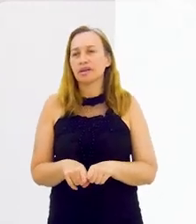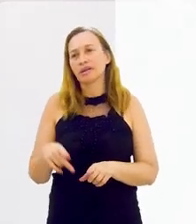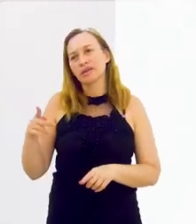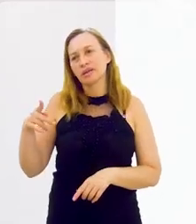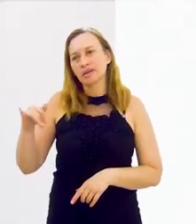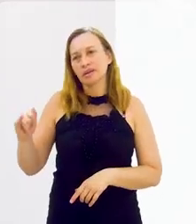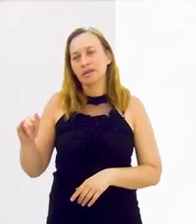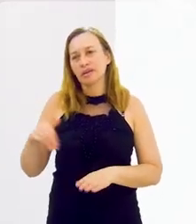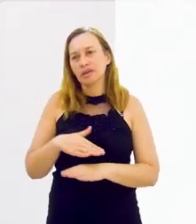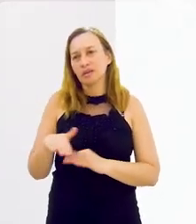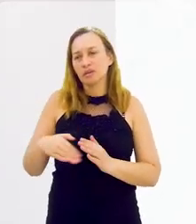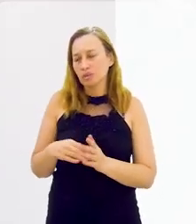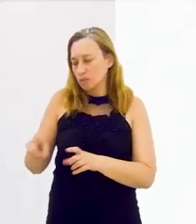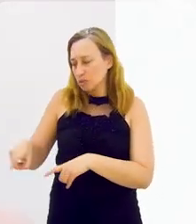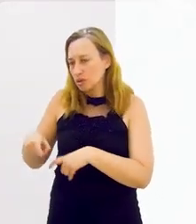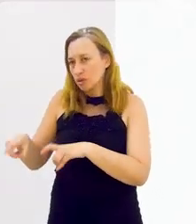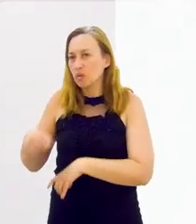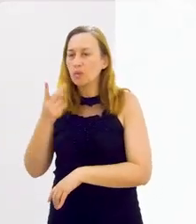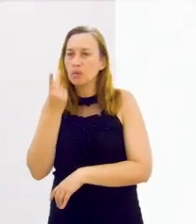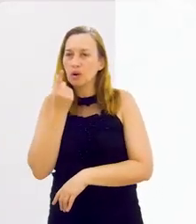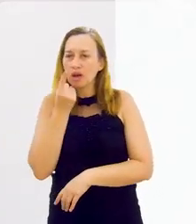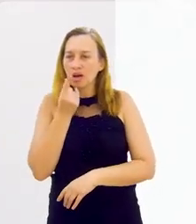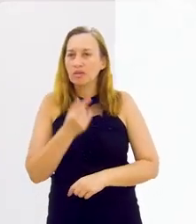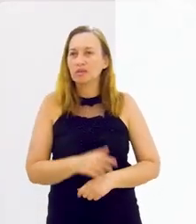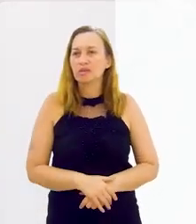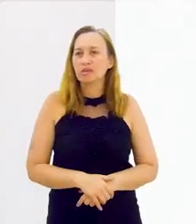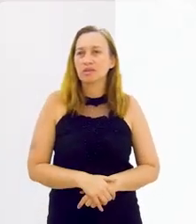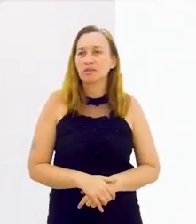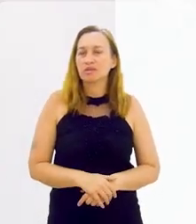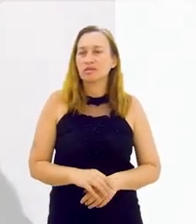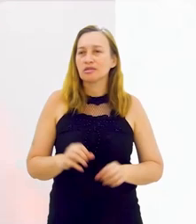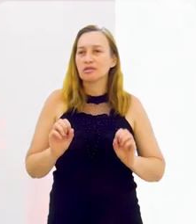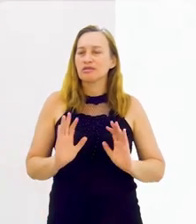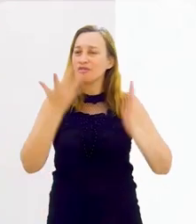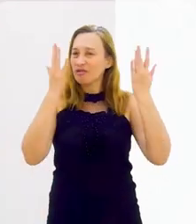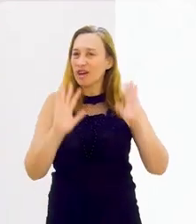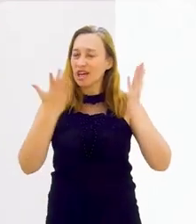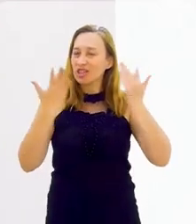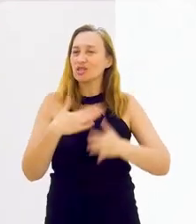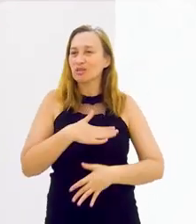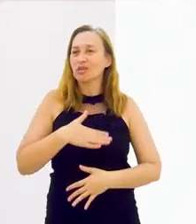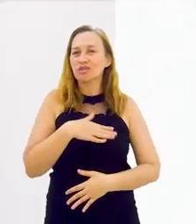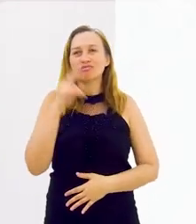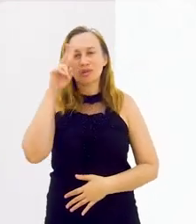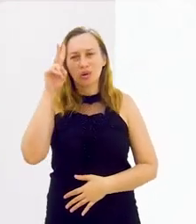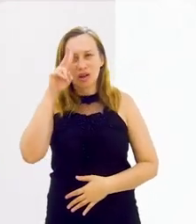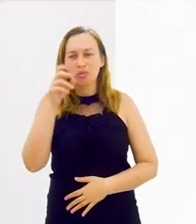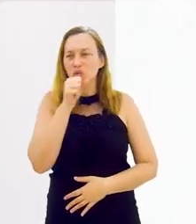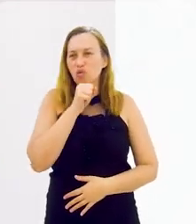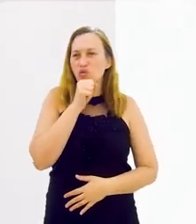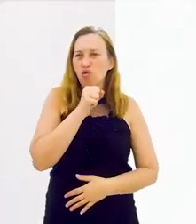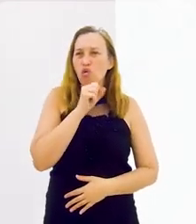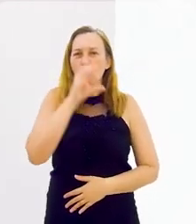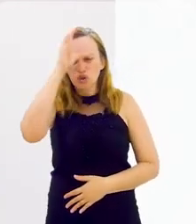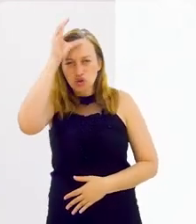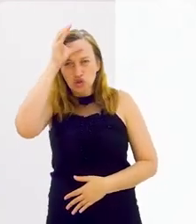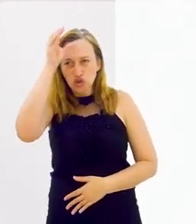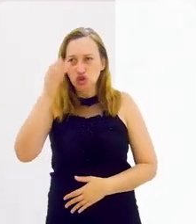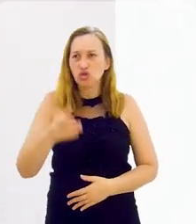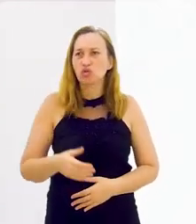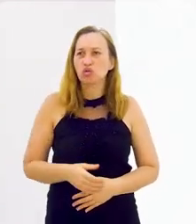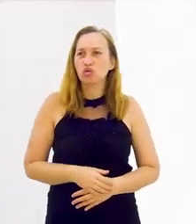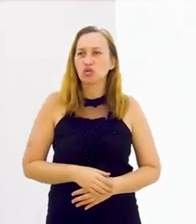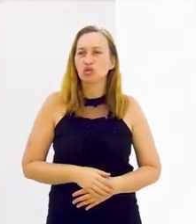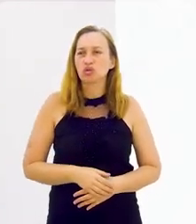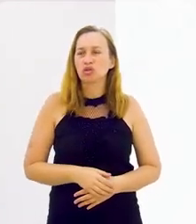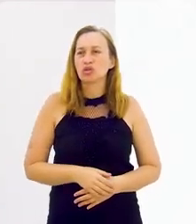A família do meu pai é toda do interior de Alagoas, né? Muito festeira. Eu lembro do meu avô, dos meus